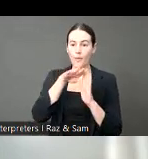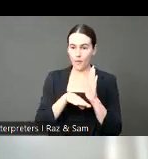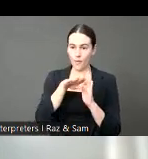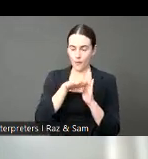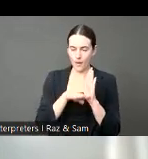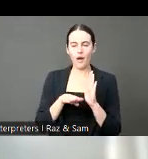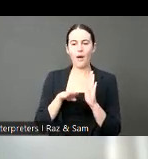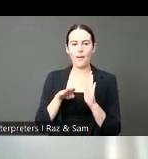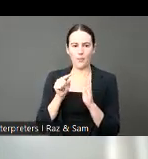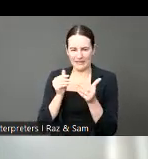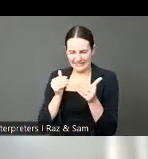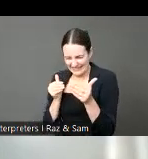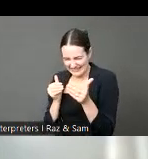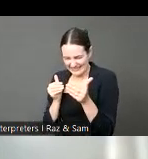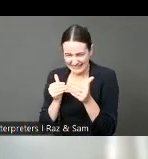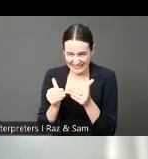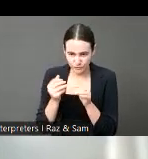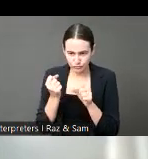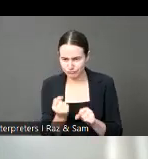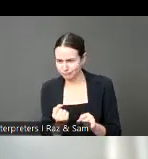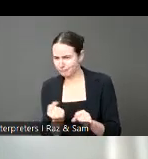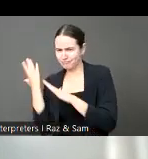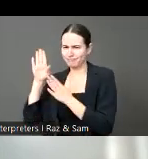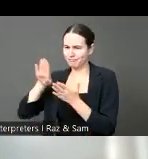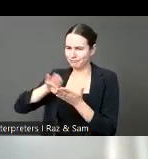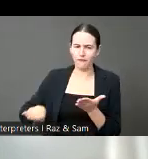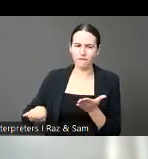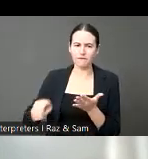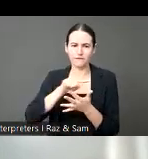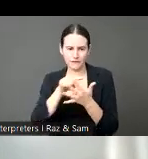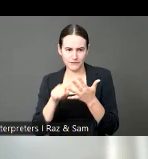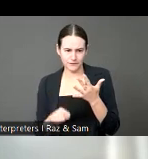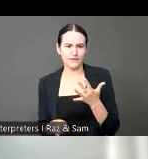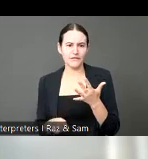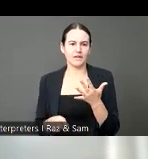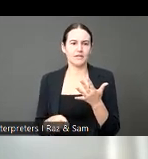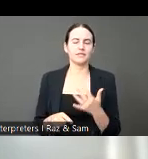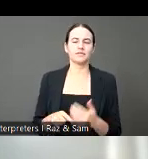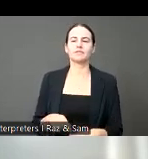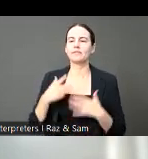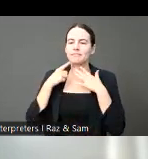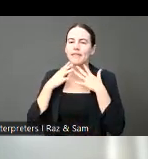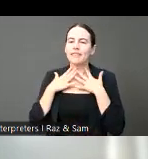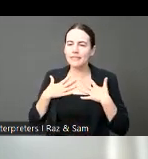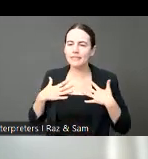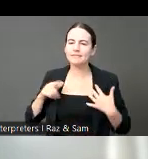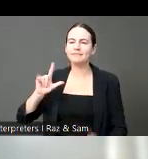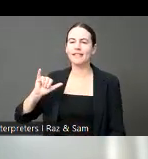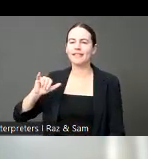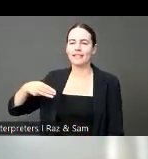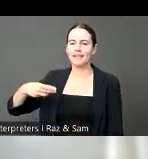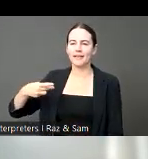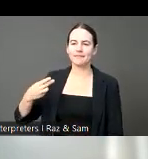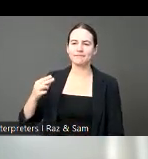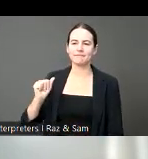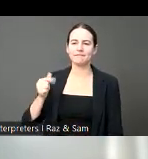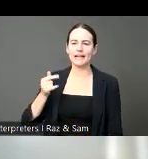em que o Brasil já submeteu, já está na fase de validação aí, para a certificação da eliminação junto ao